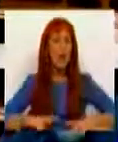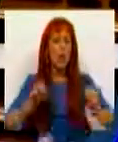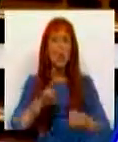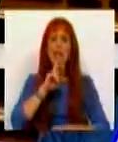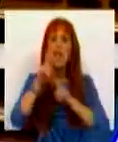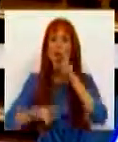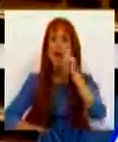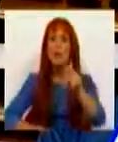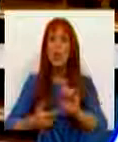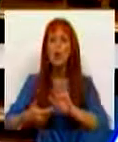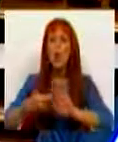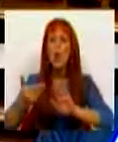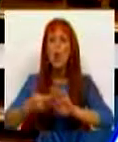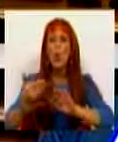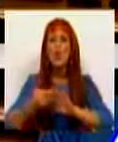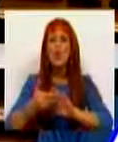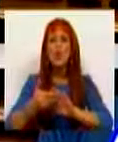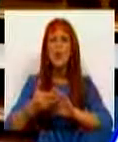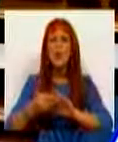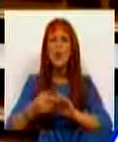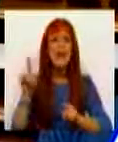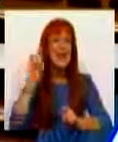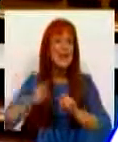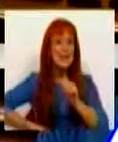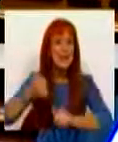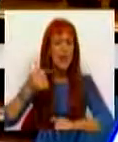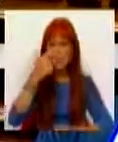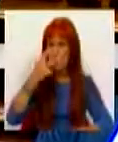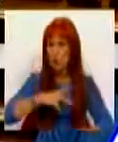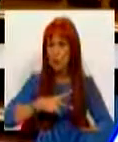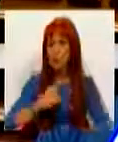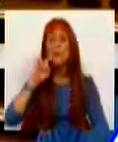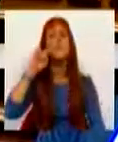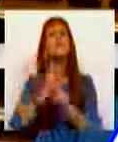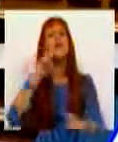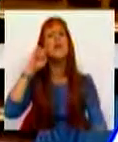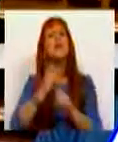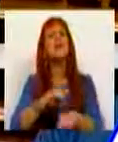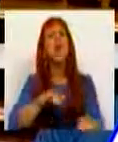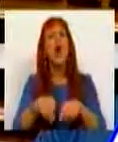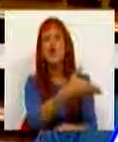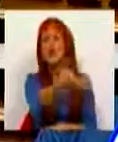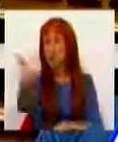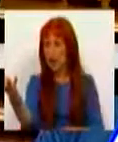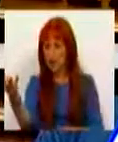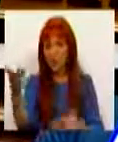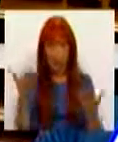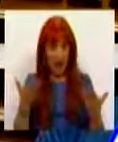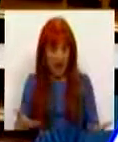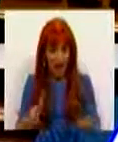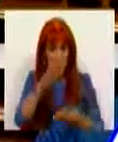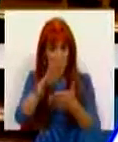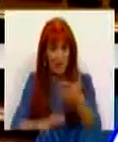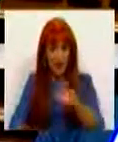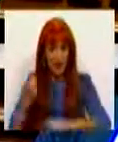as respostas urgentes e essenciais que os portugueses demandam aos deputados. Este